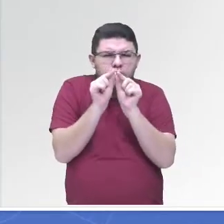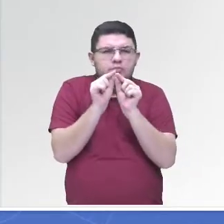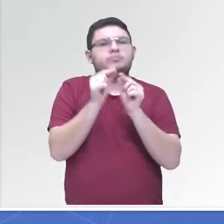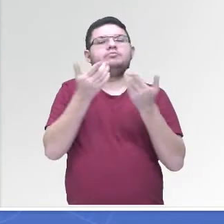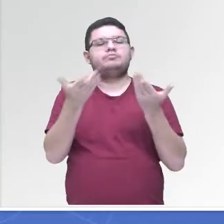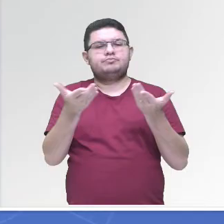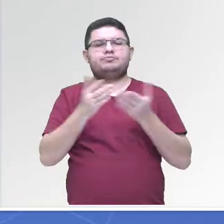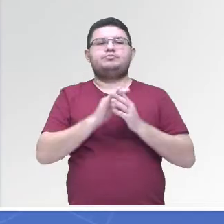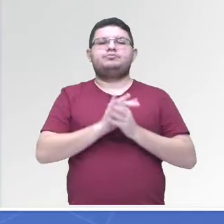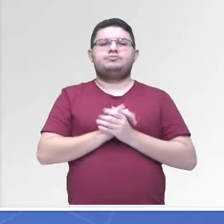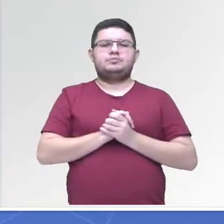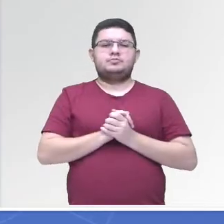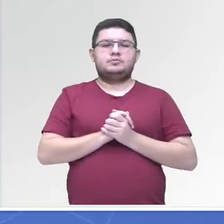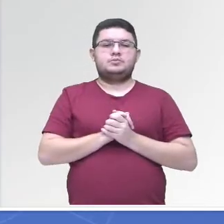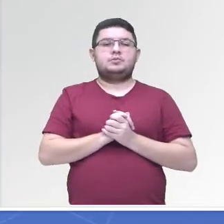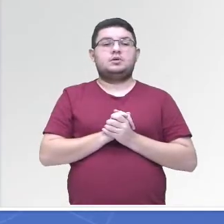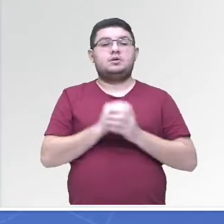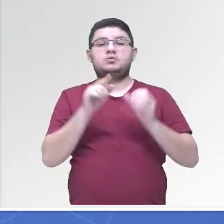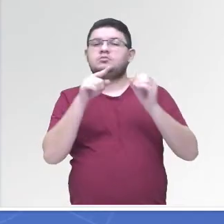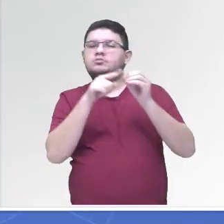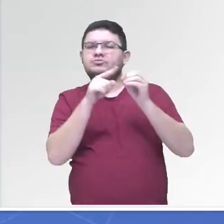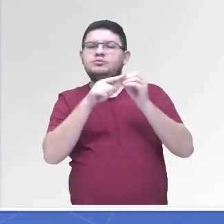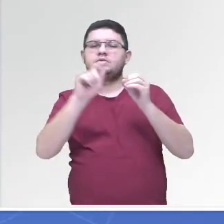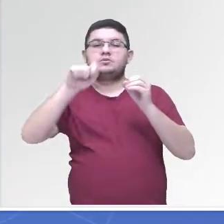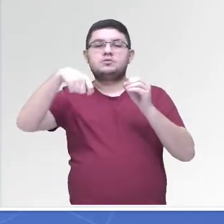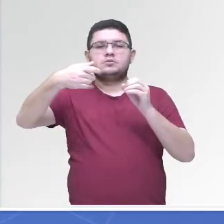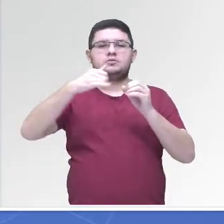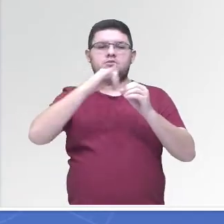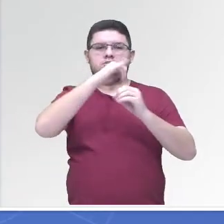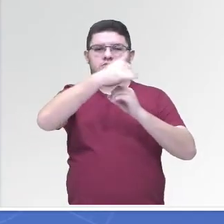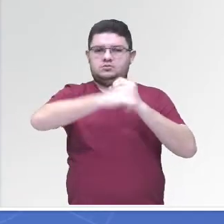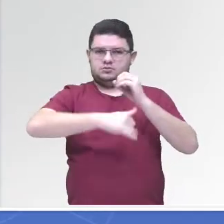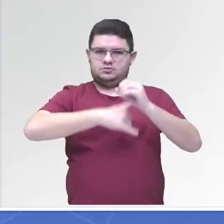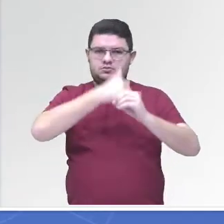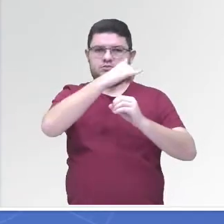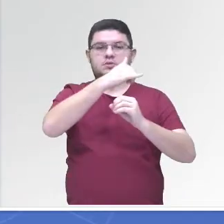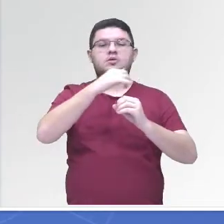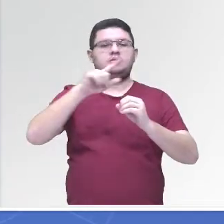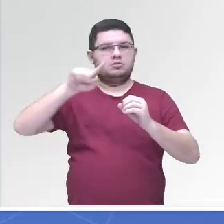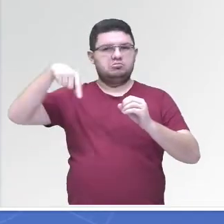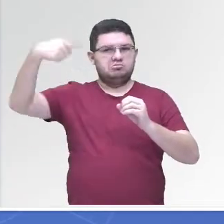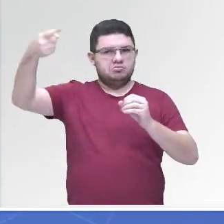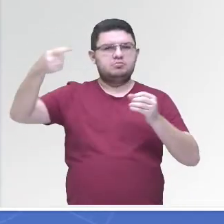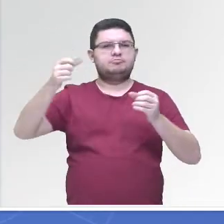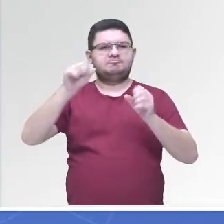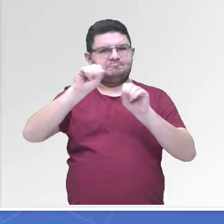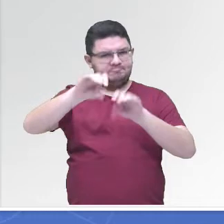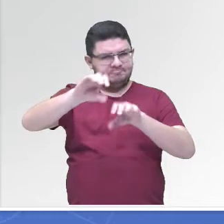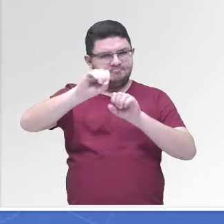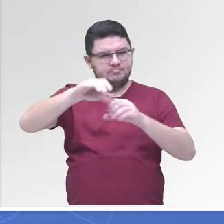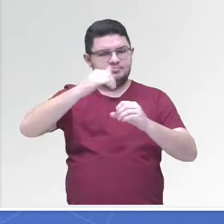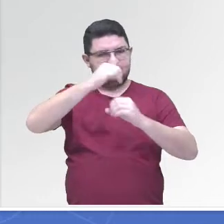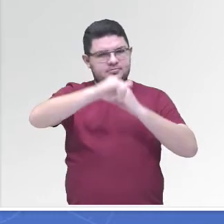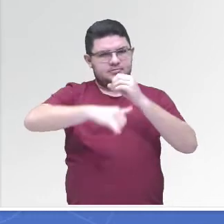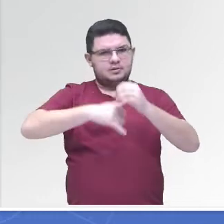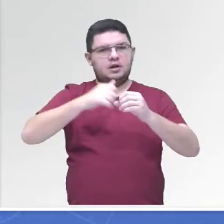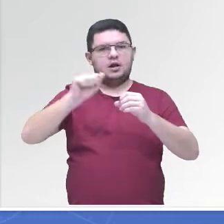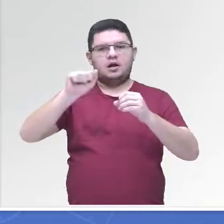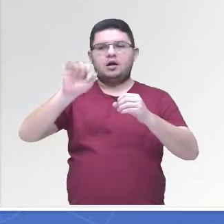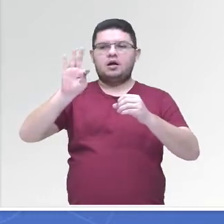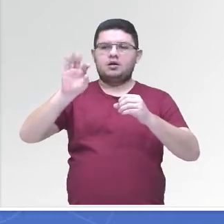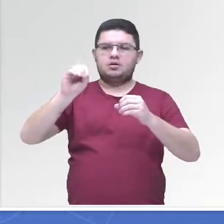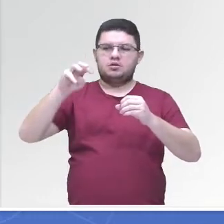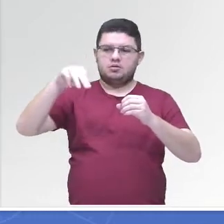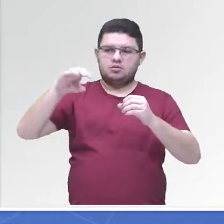falar ainda sobre os átomos, tá? É uma aula mais um pouquinho na frente, né? Mas aí já considerando, já introduzindo